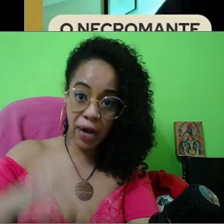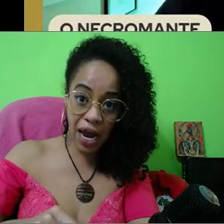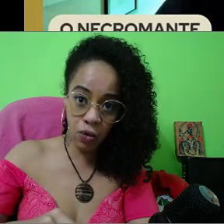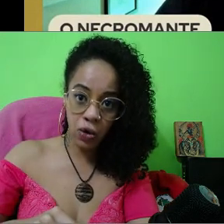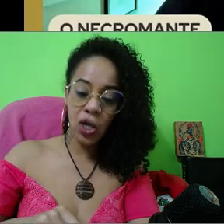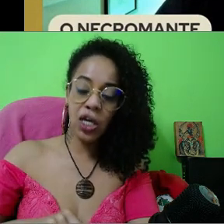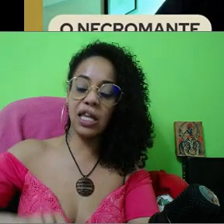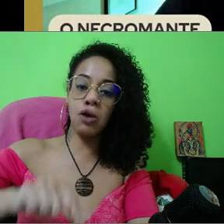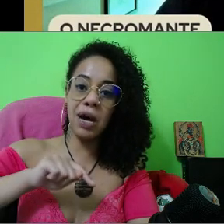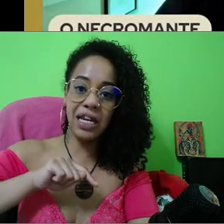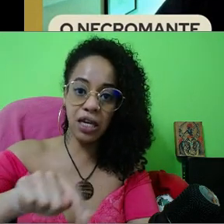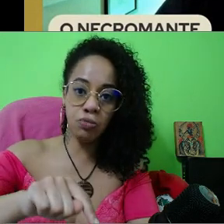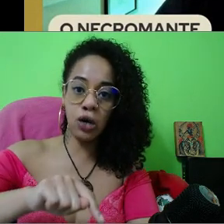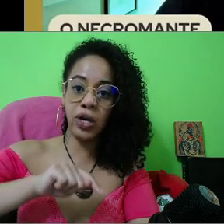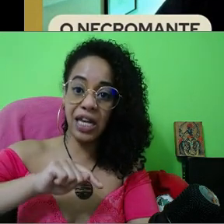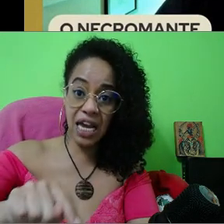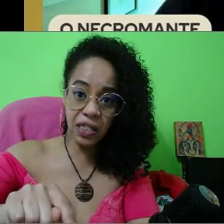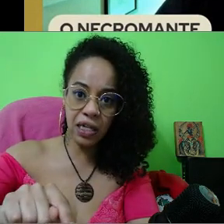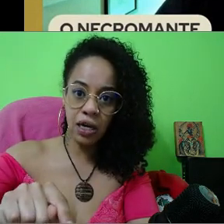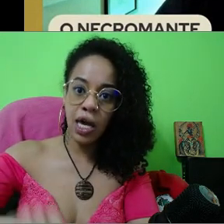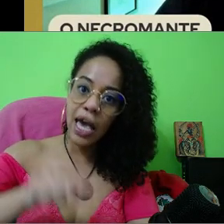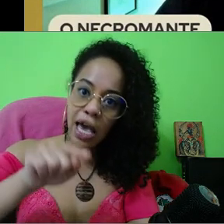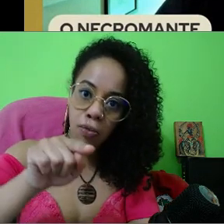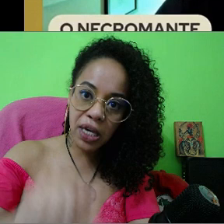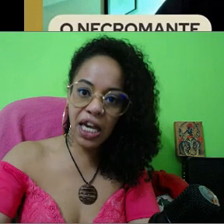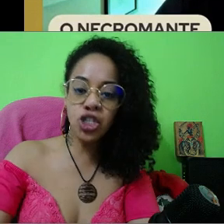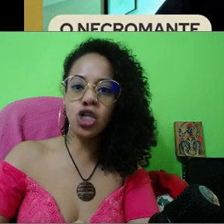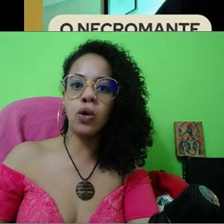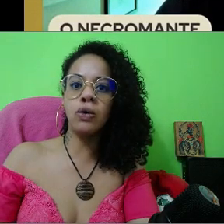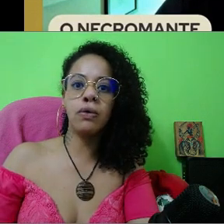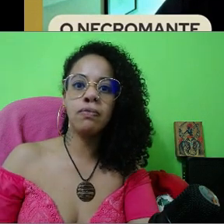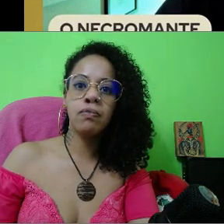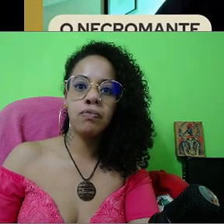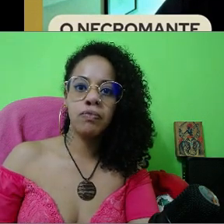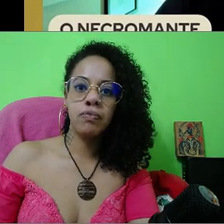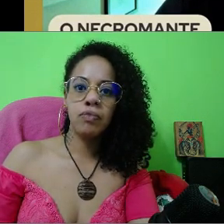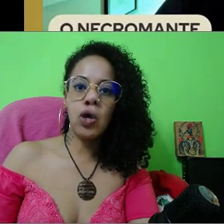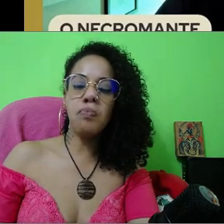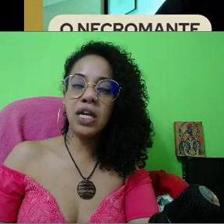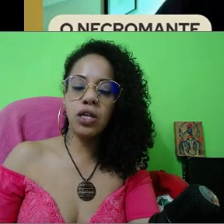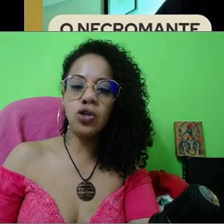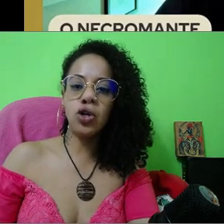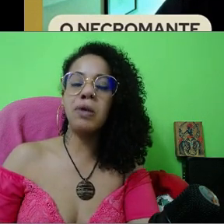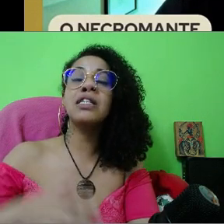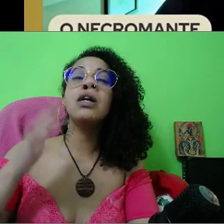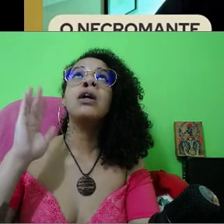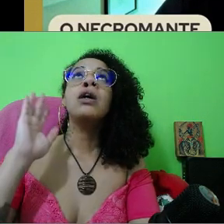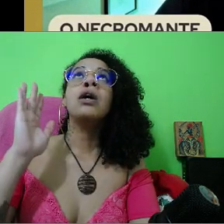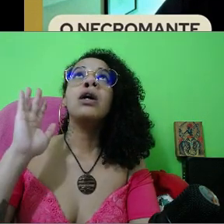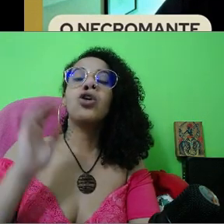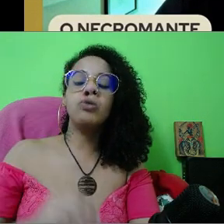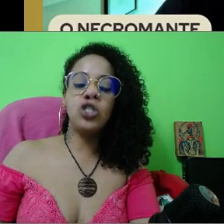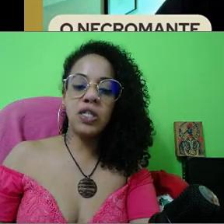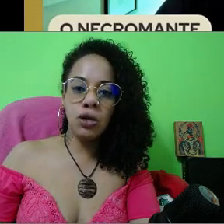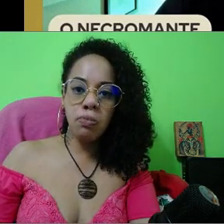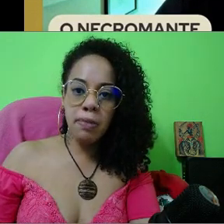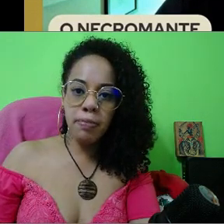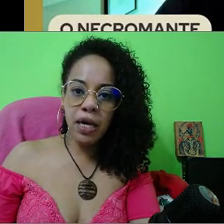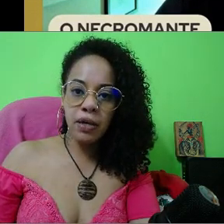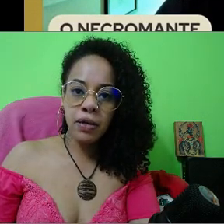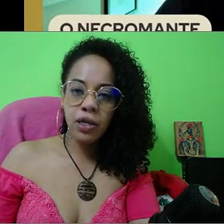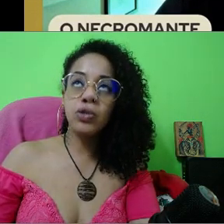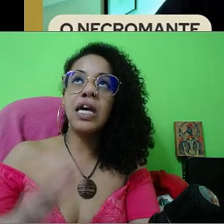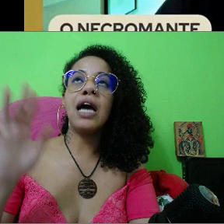eu falo do que eu prego que tem uma linha uma Eu me questiono eu me questiono Mas como